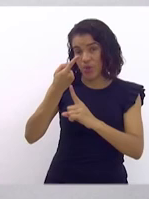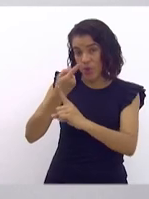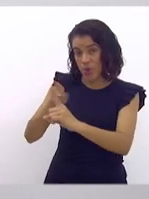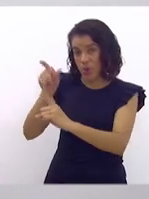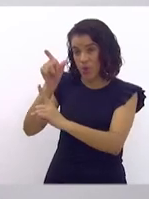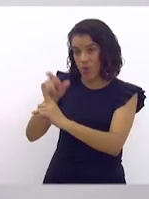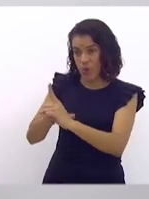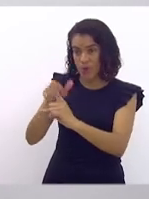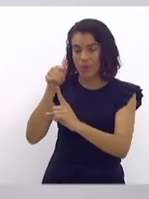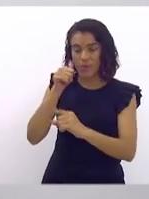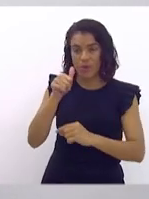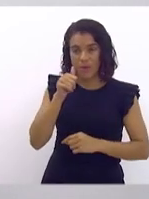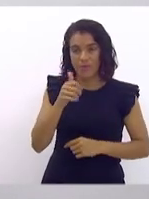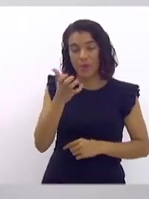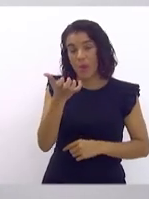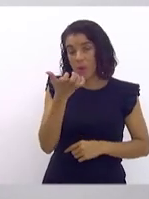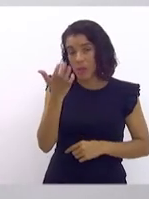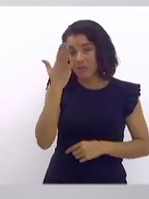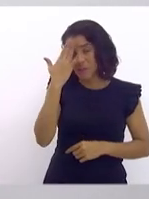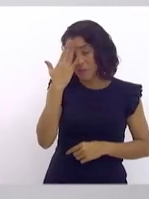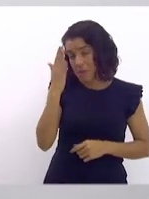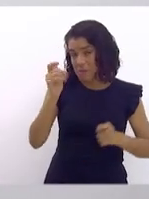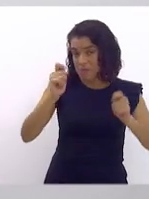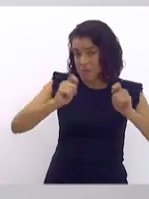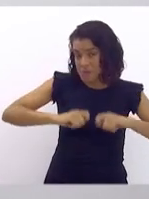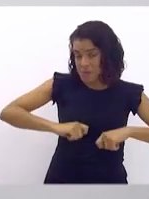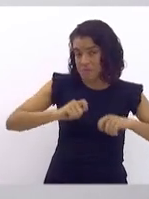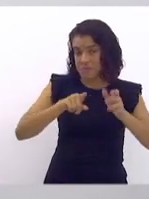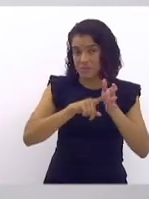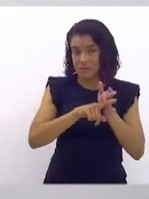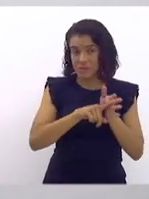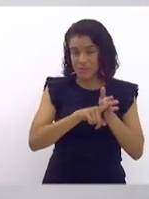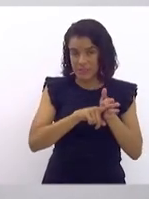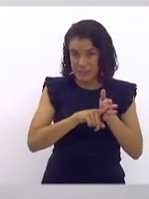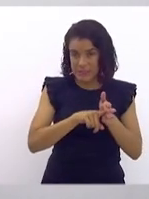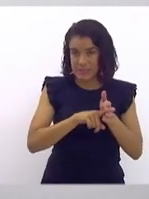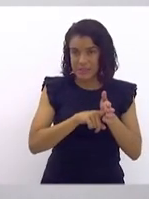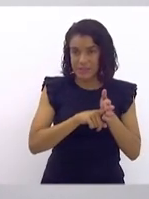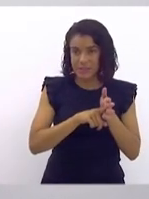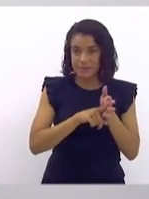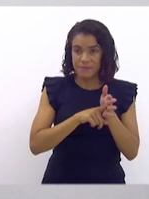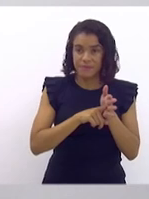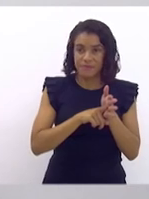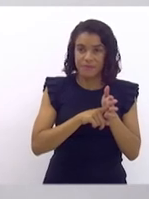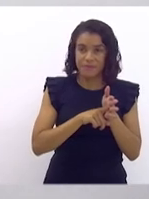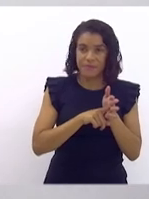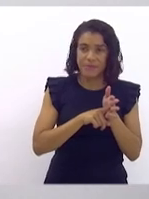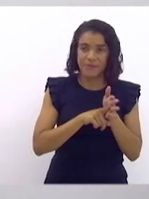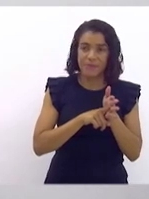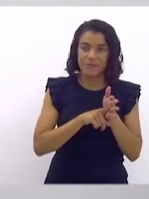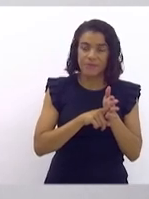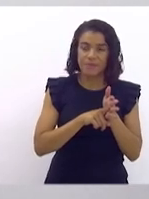queria saber dessas possibilidades da sua pesquisa, já contratada,